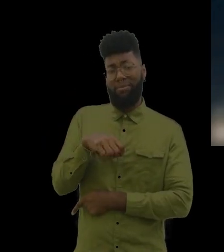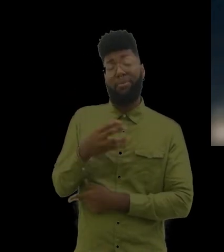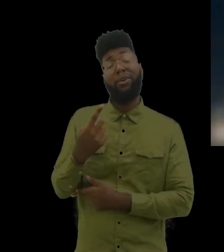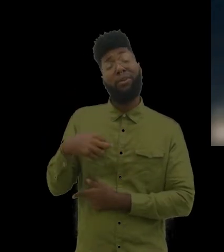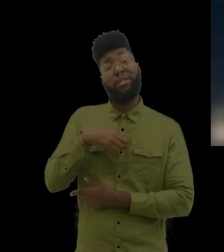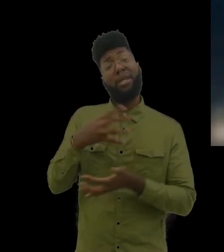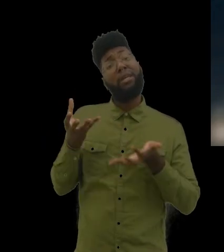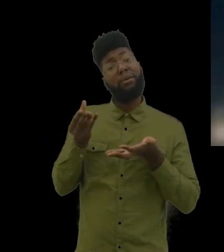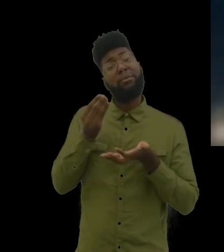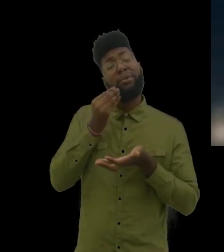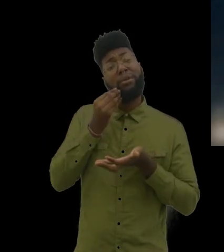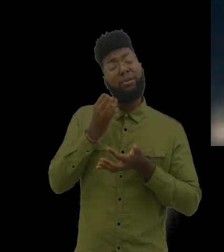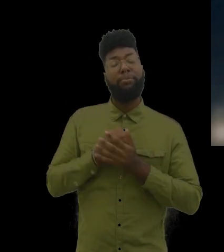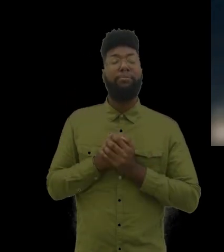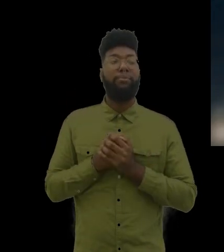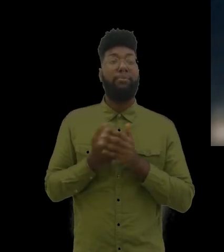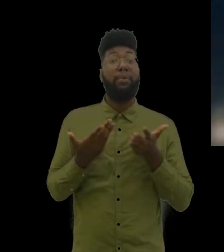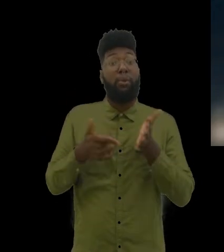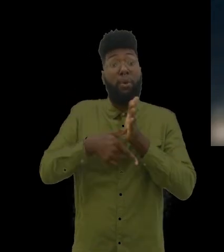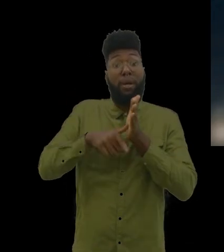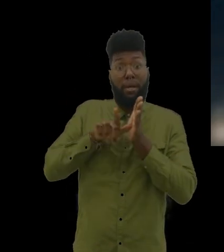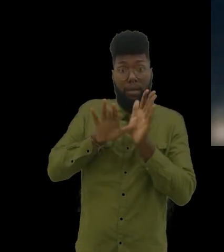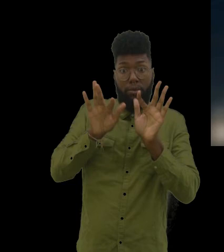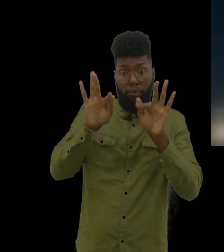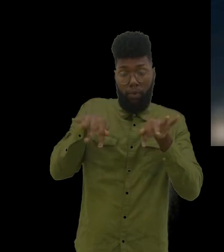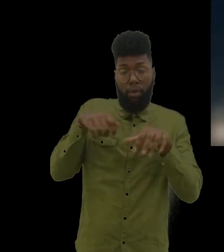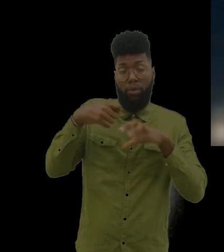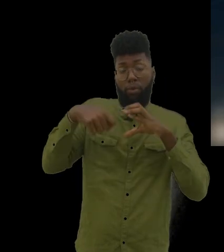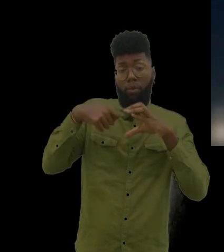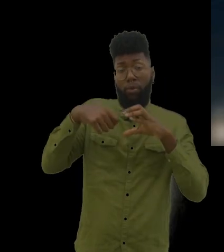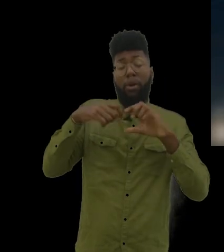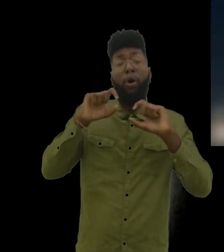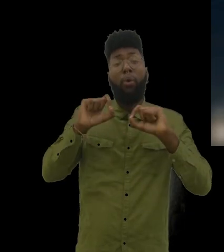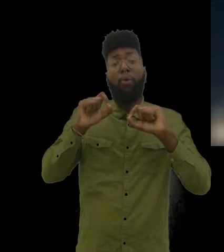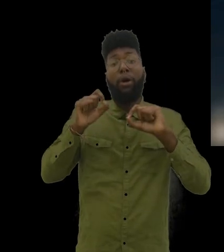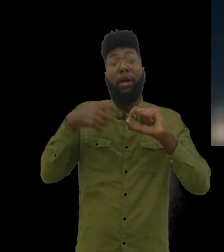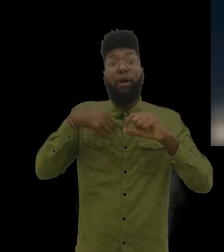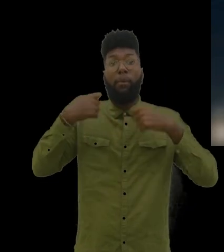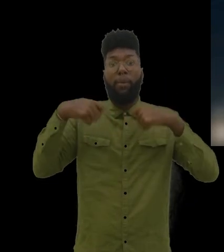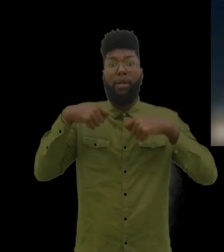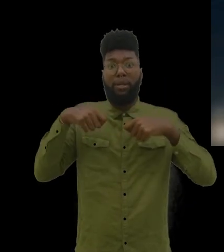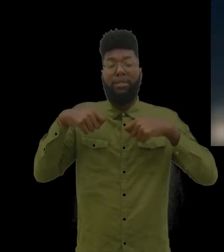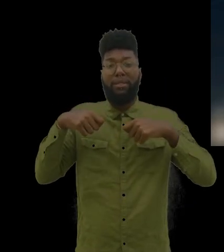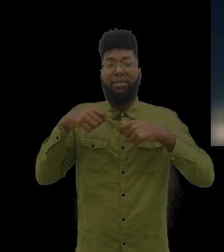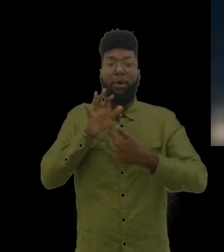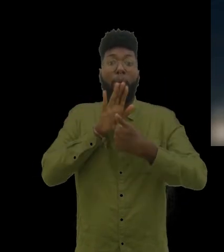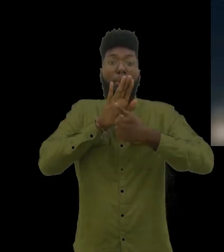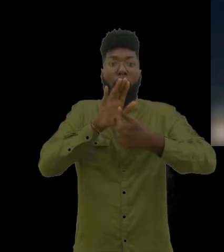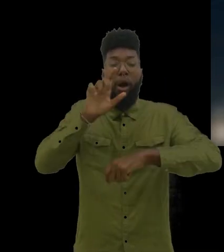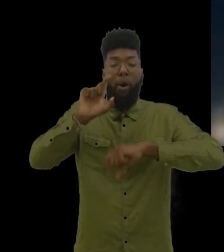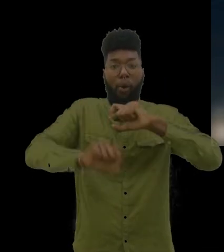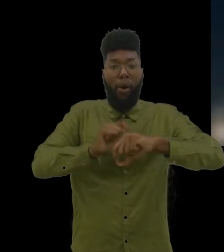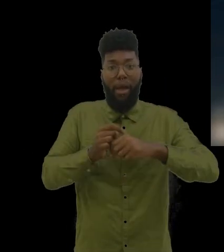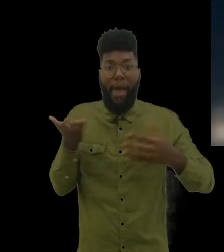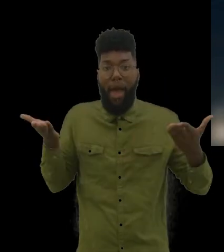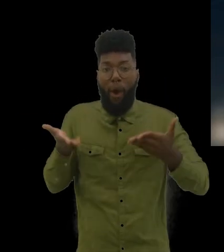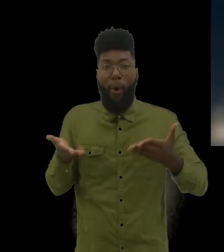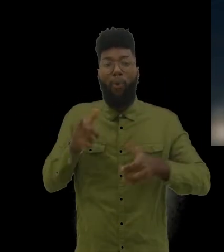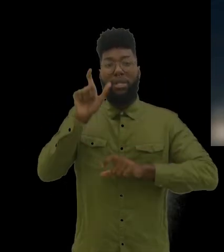isso. Antes da gente acabar, eu preciso destacar aqui hoje as pessoas,